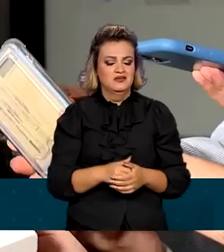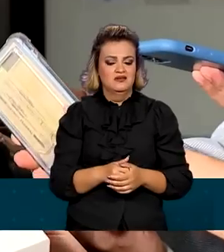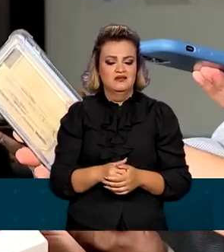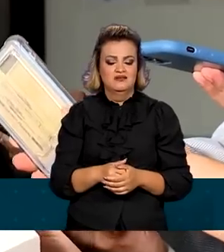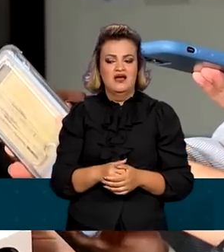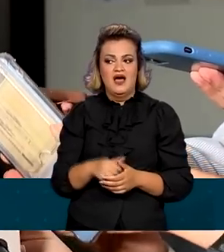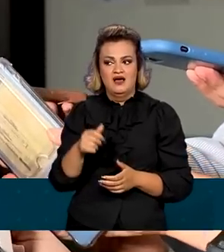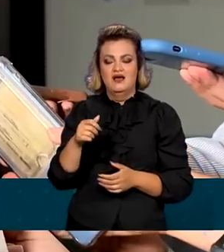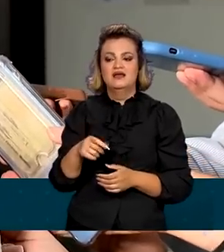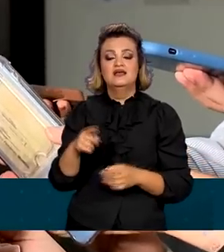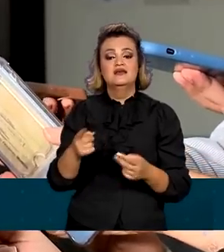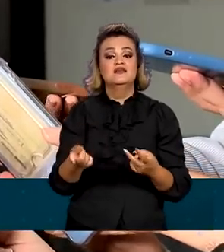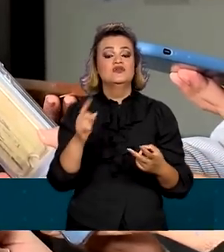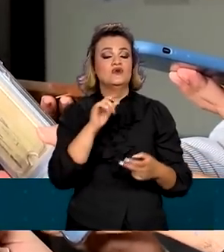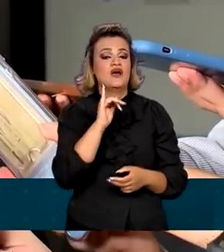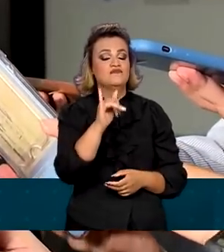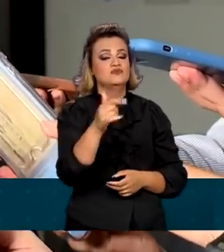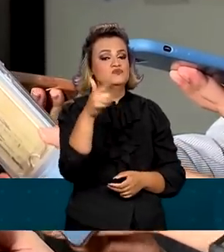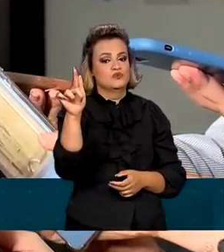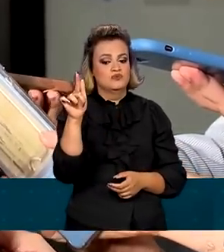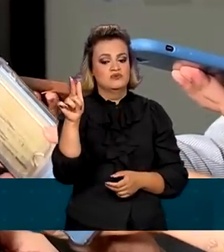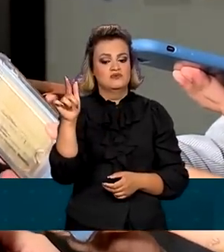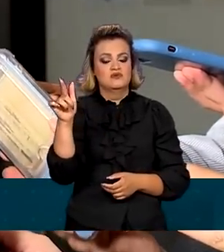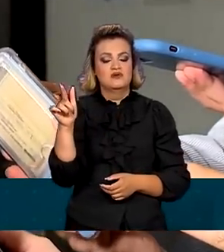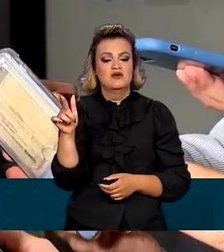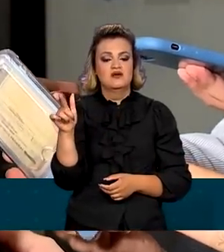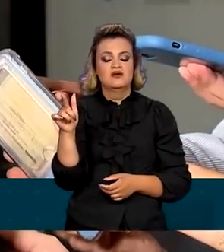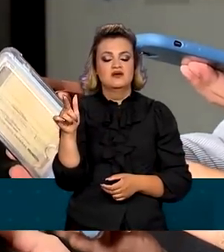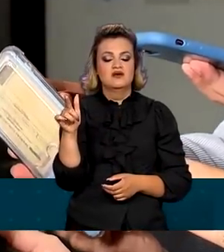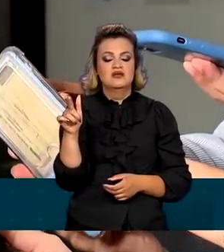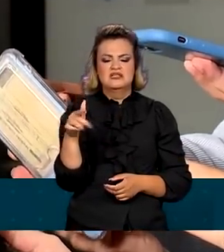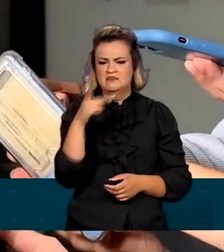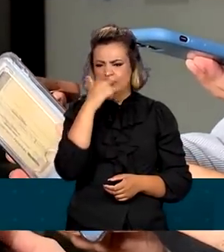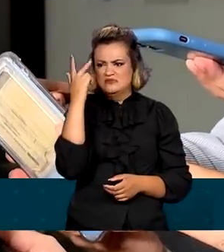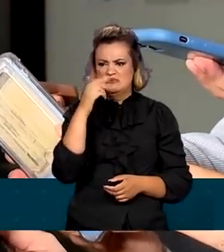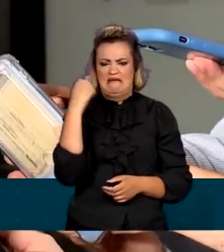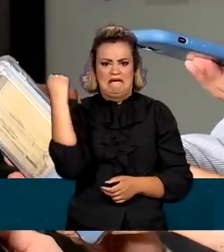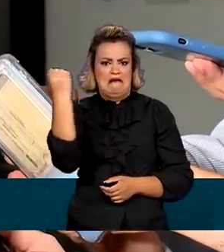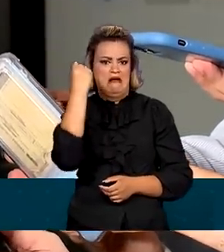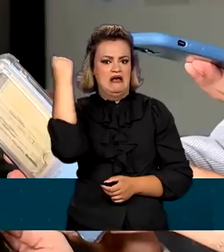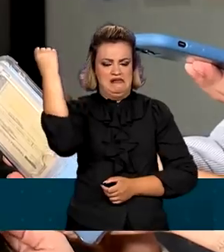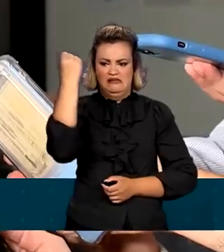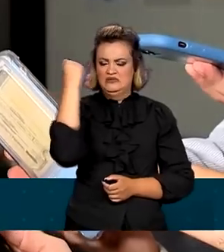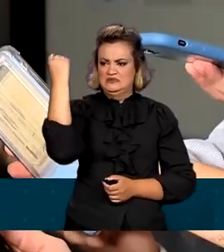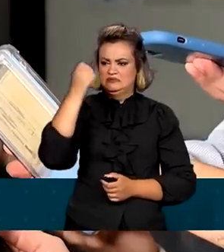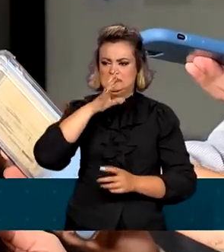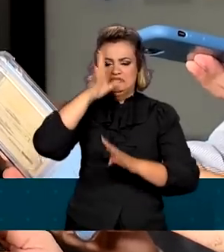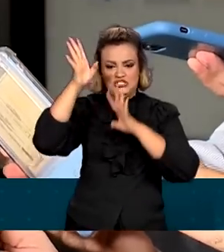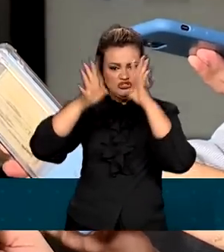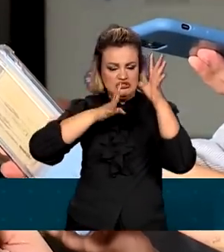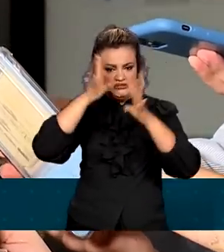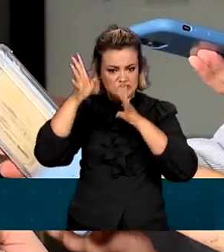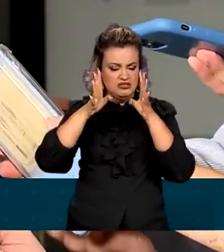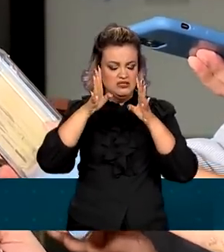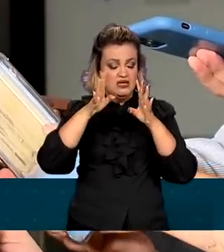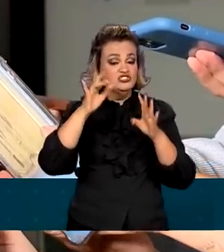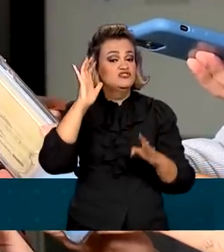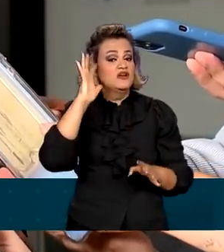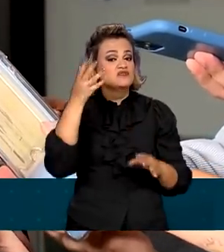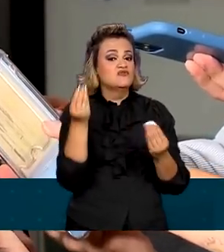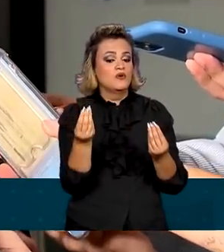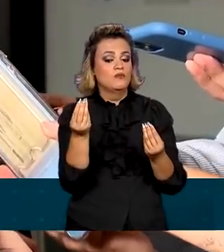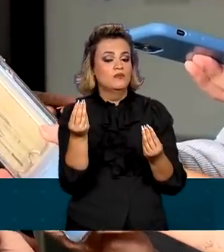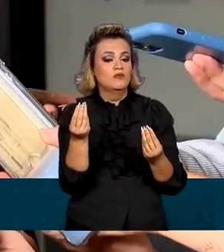segunda mensagem é da União. Nós reiterarmos que o extremismo só pode ser vencido, como nós desejamos,